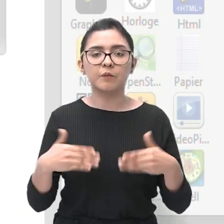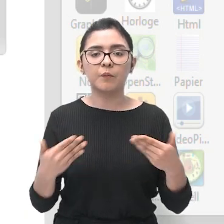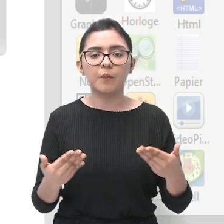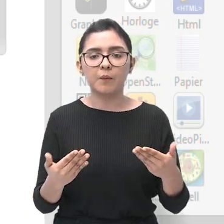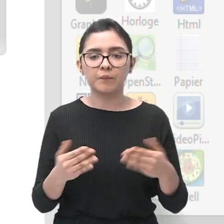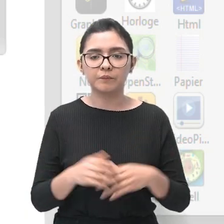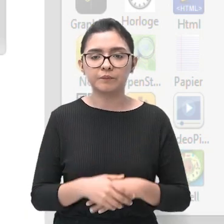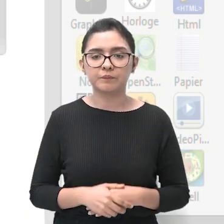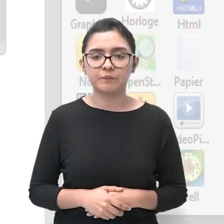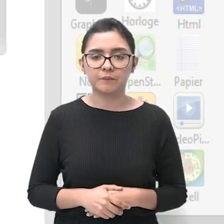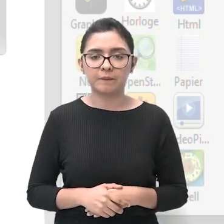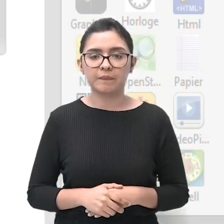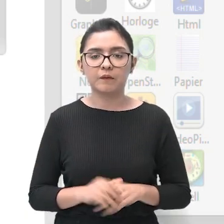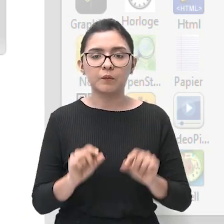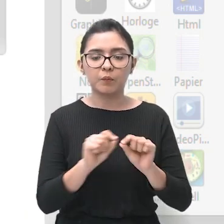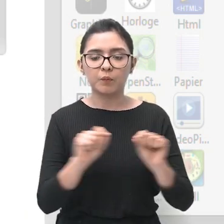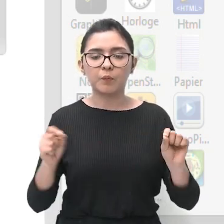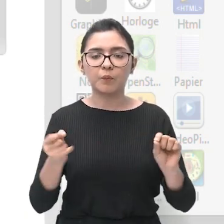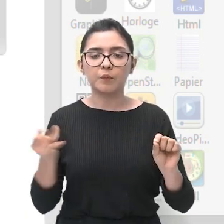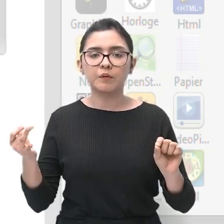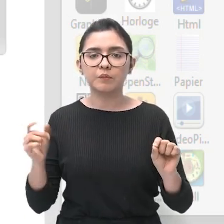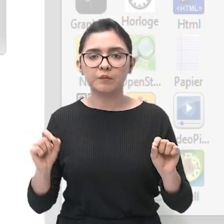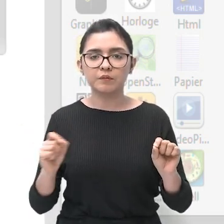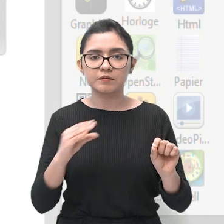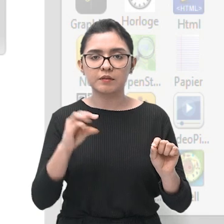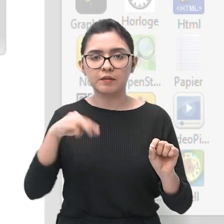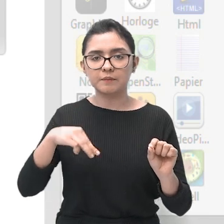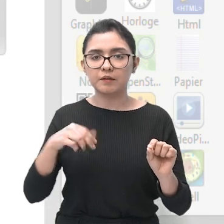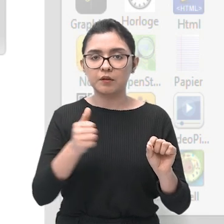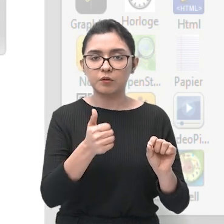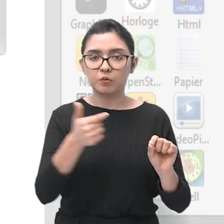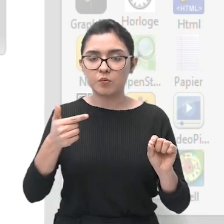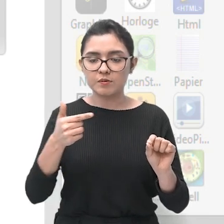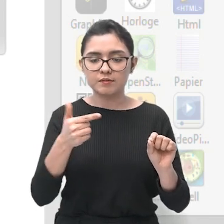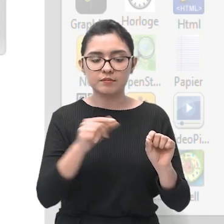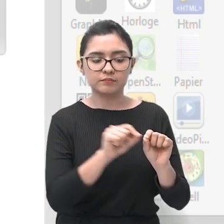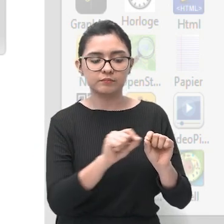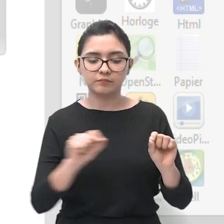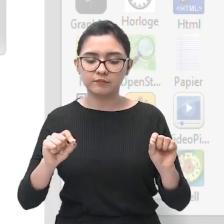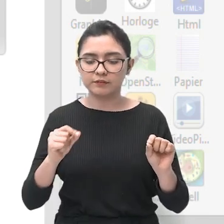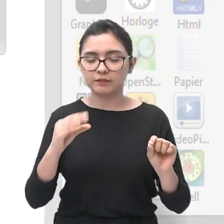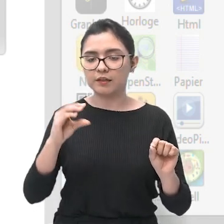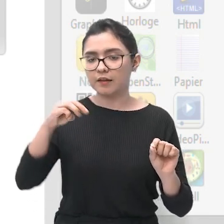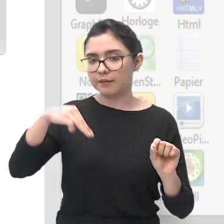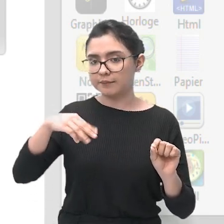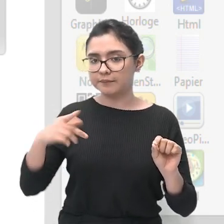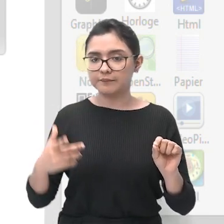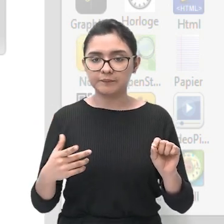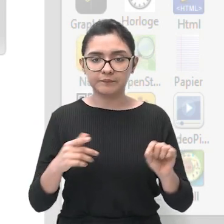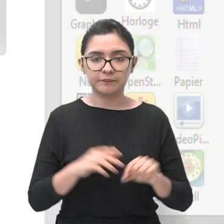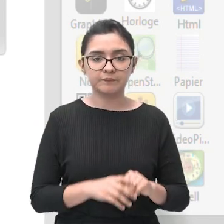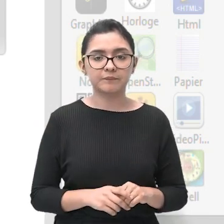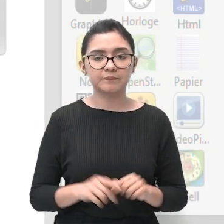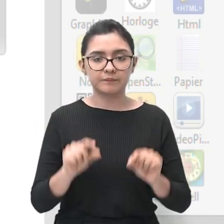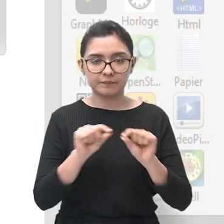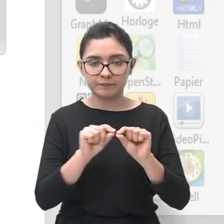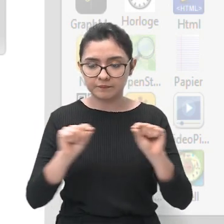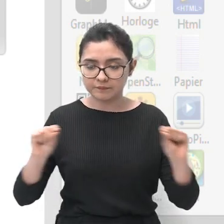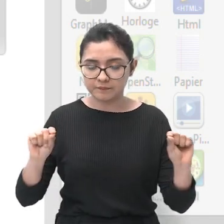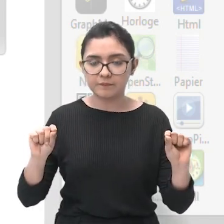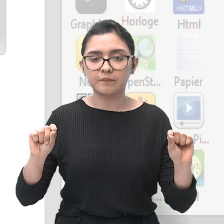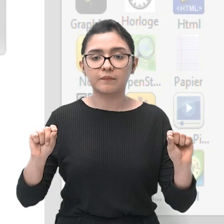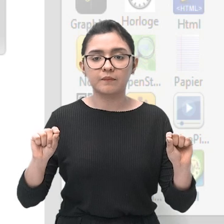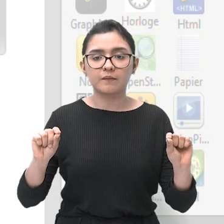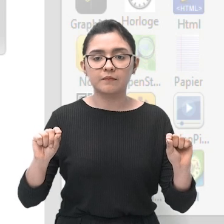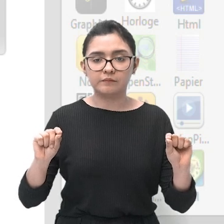próximo segmento, o comprimento dele é de quantos centímetros? 12 centímetros, não é isso? Então, vamos colocar aqui, ó, vamos abrir o compasso